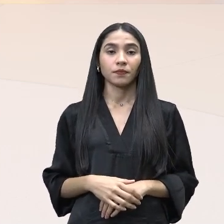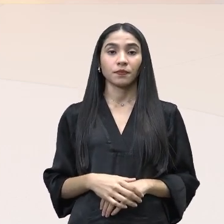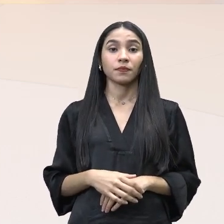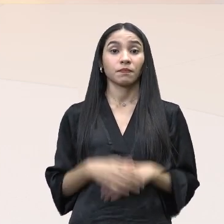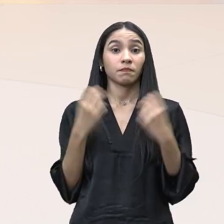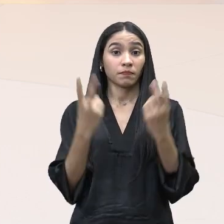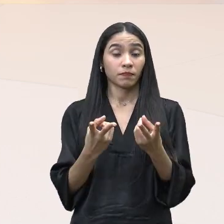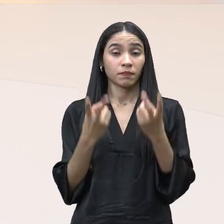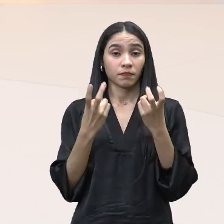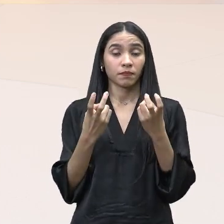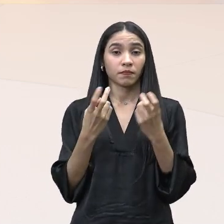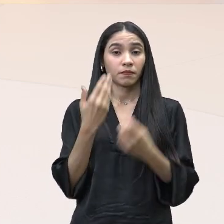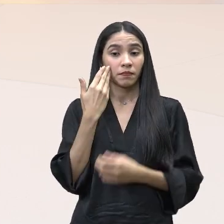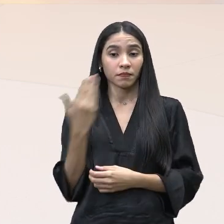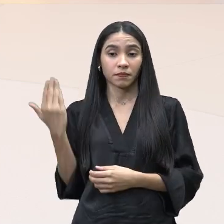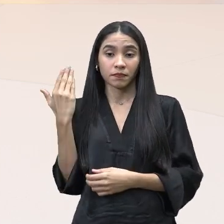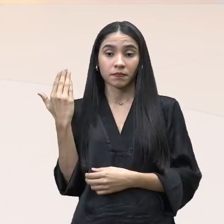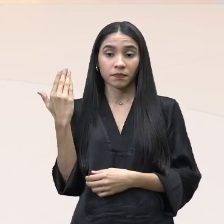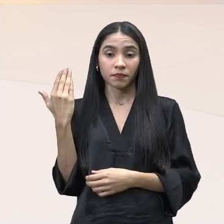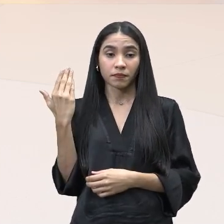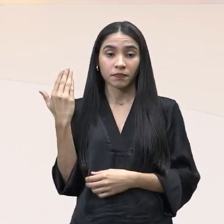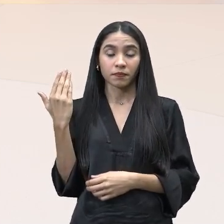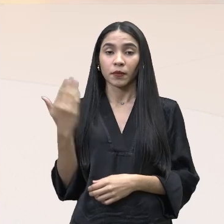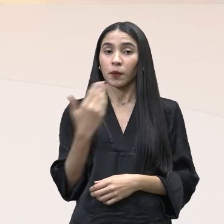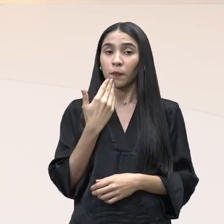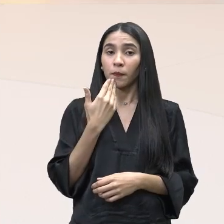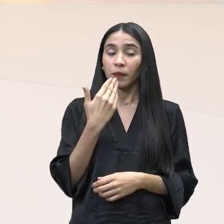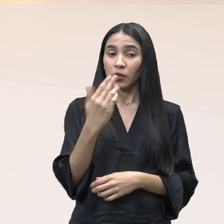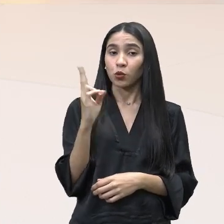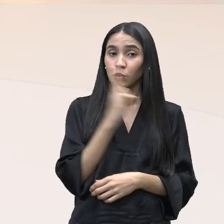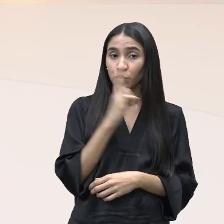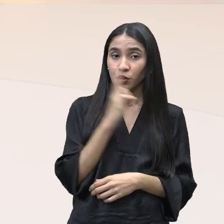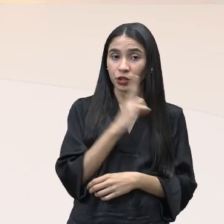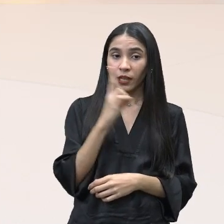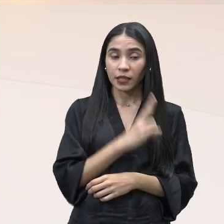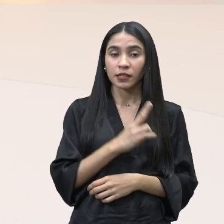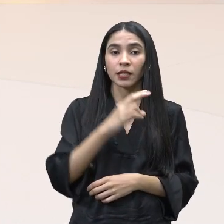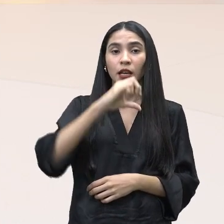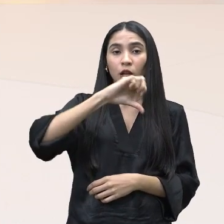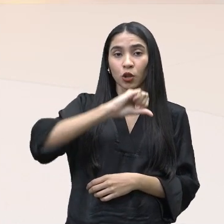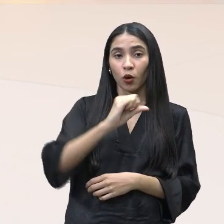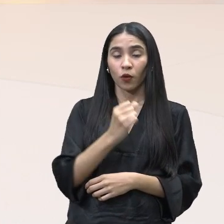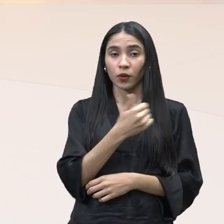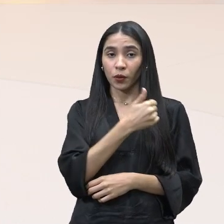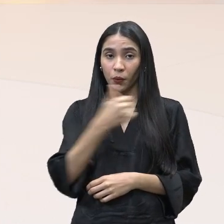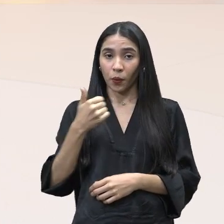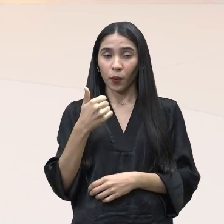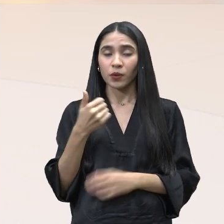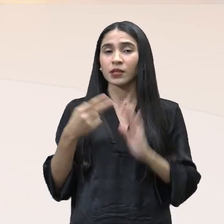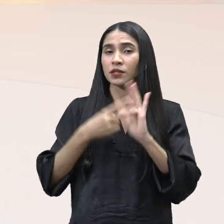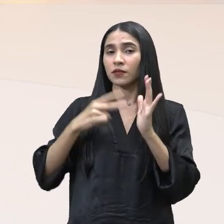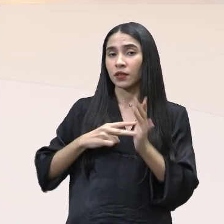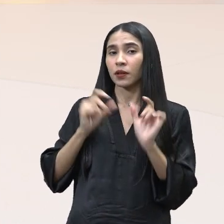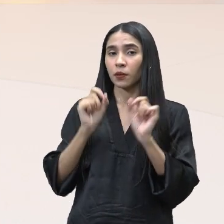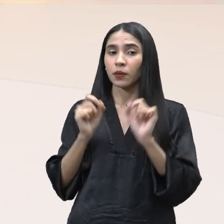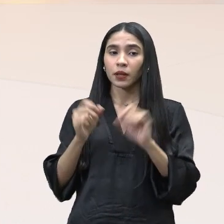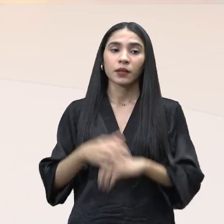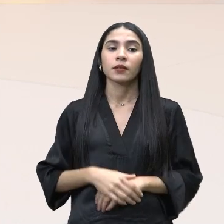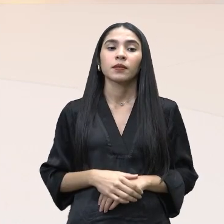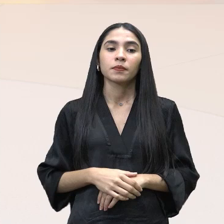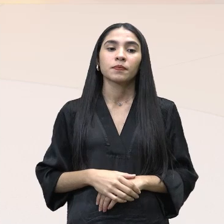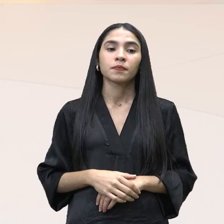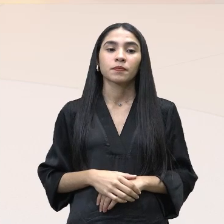Vejam lá, nós temos aí o SOS, né, 911. O que é isso? O SOS 911